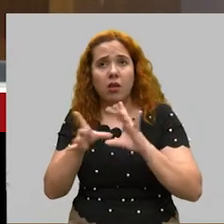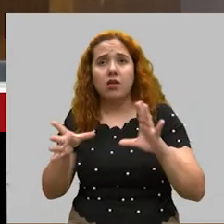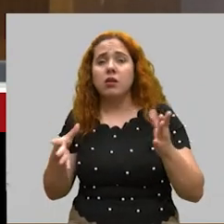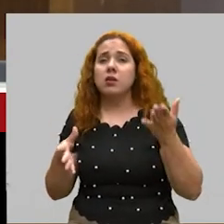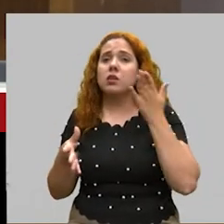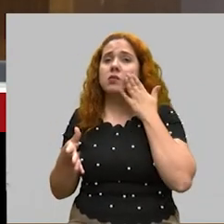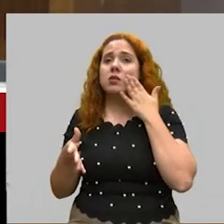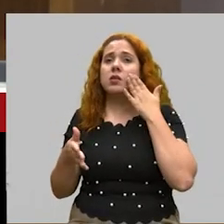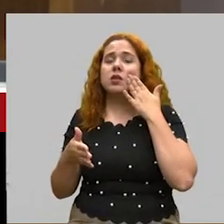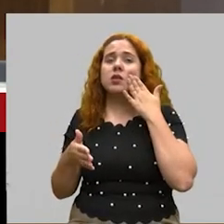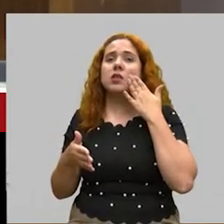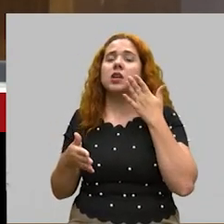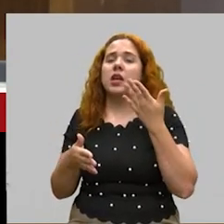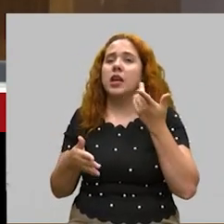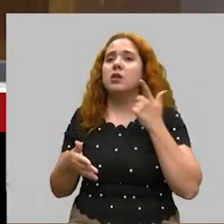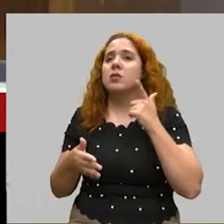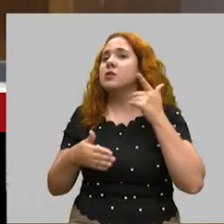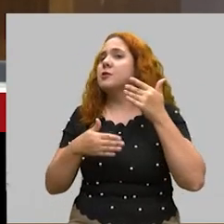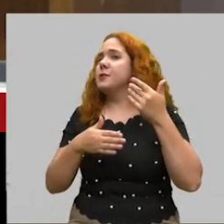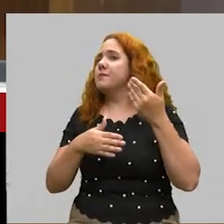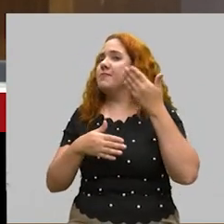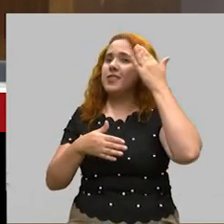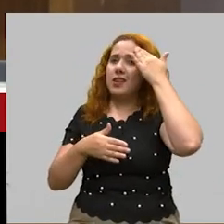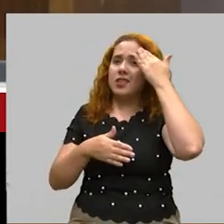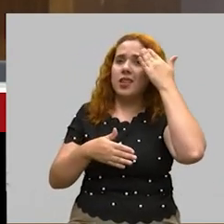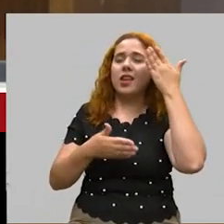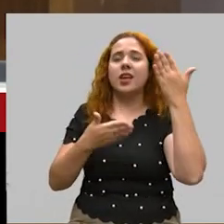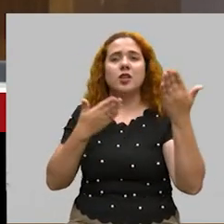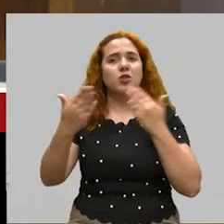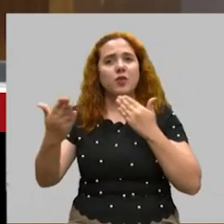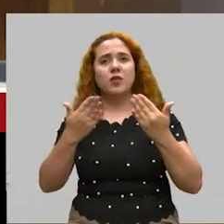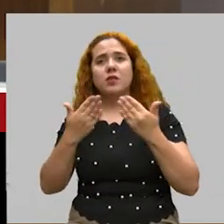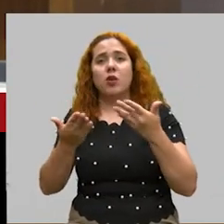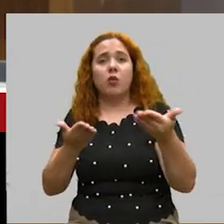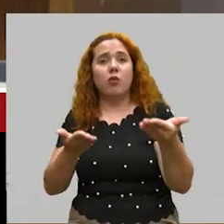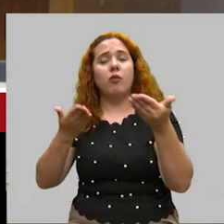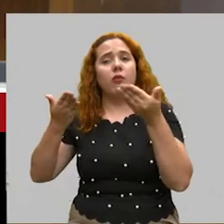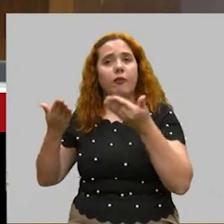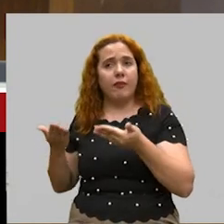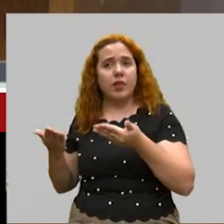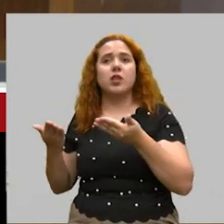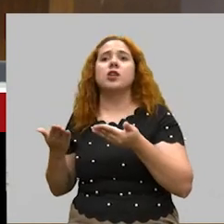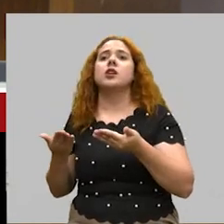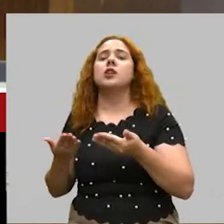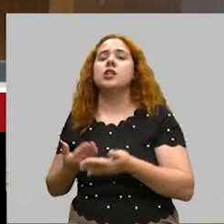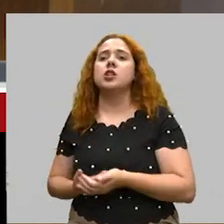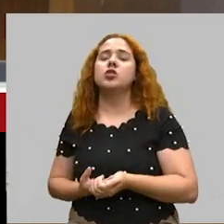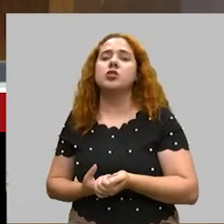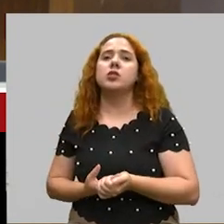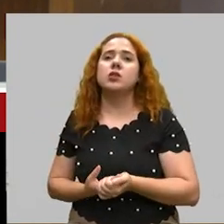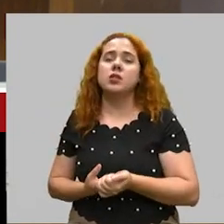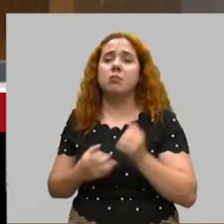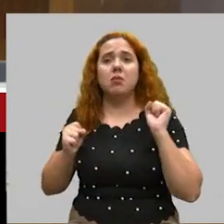construção Beatriz e Leleco fico feliz Pelo convite e fico à disposição também para pra gente construir políticas